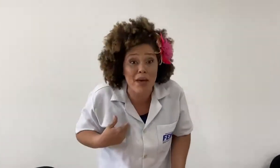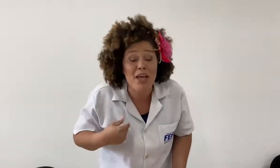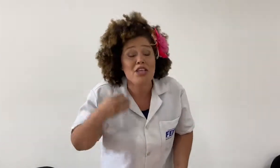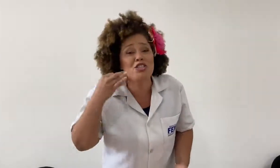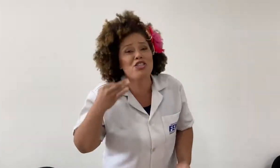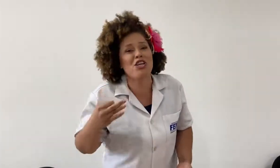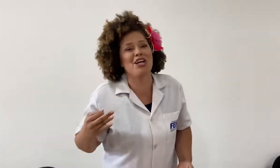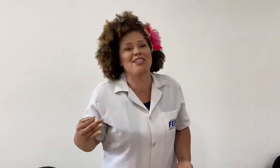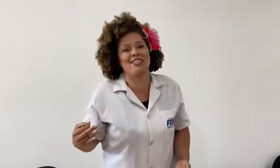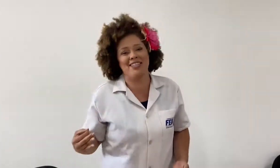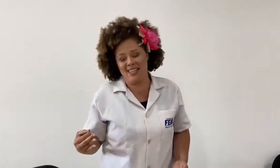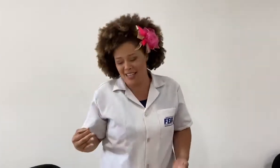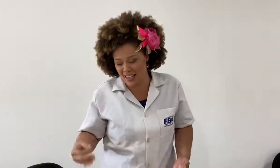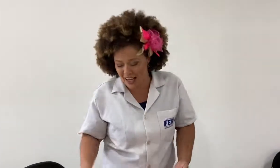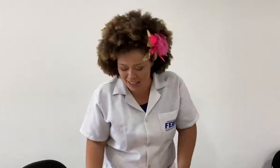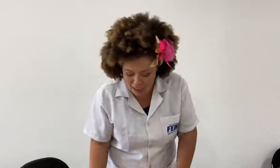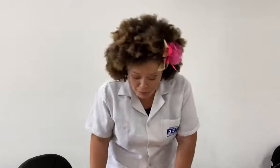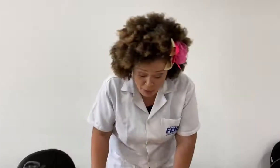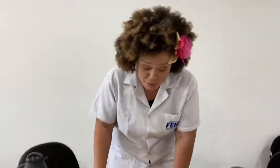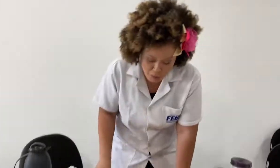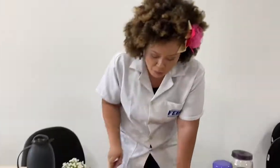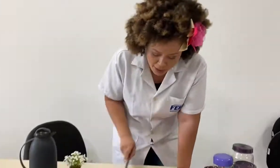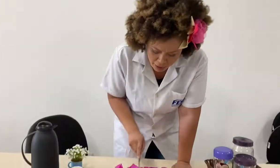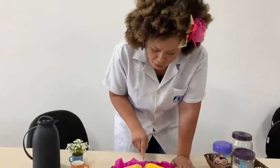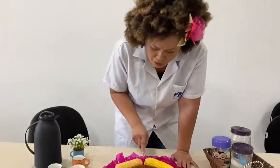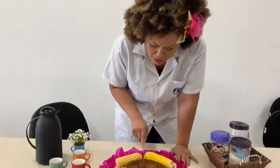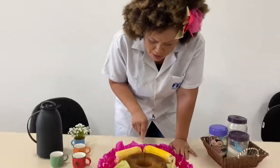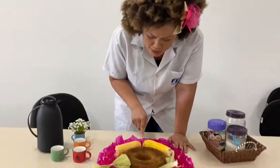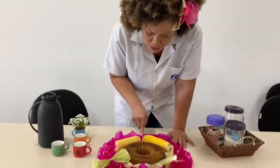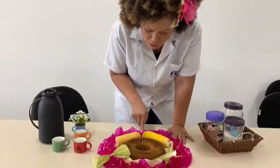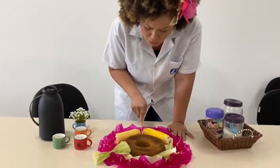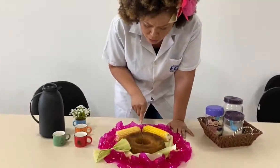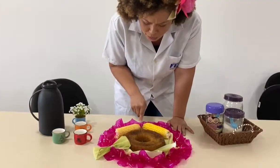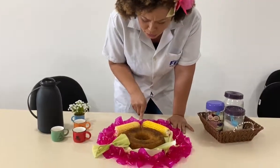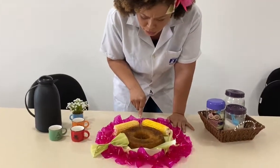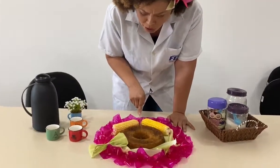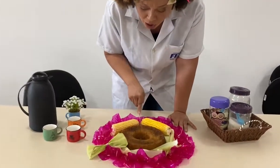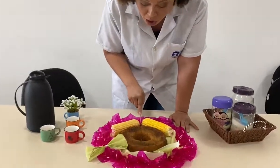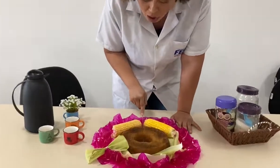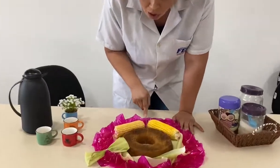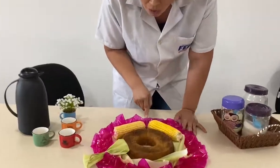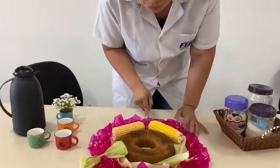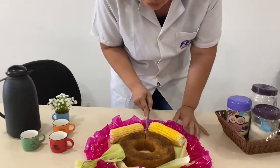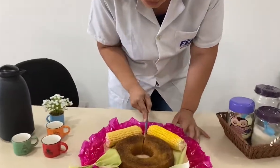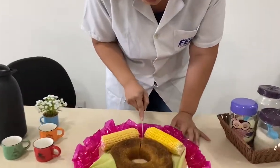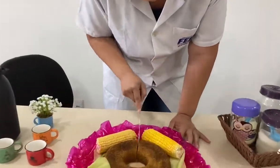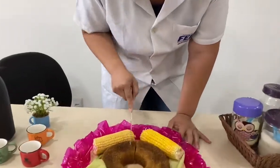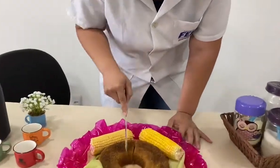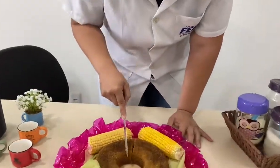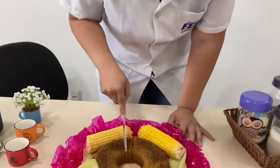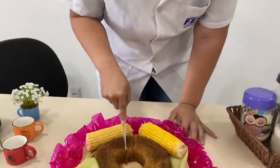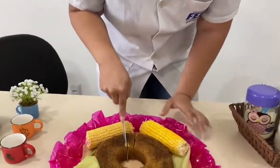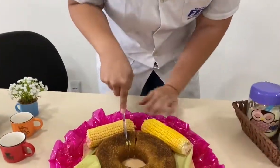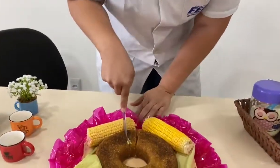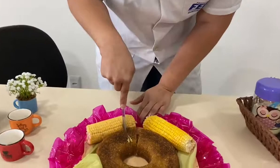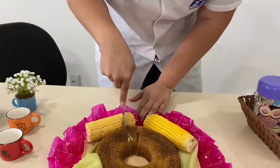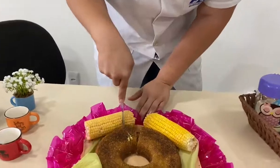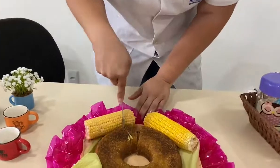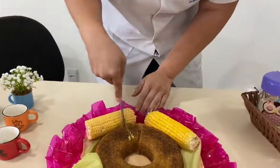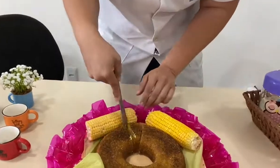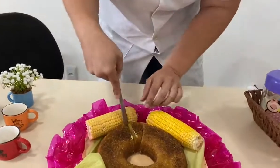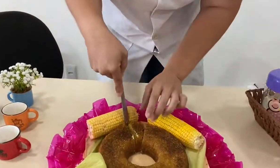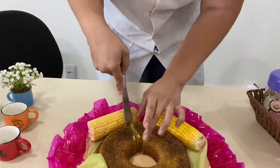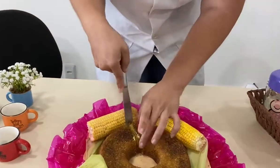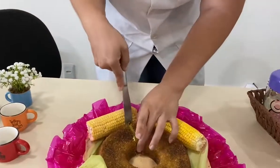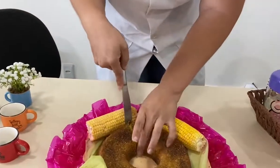vou comer sozinha, né? Vamos lá? Olha só. Que fantástico, meu